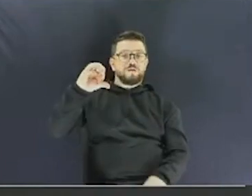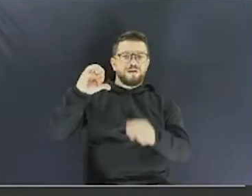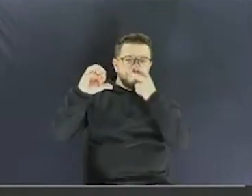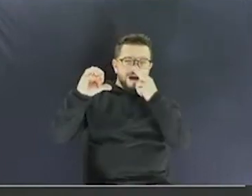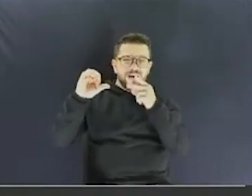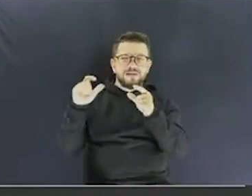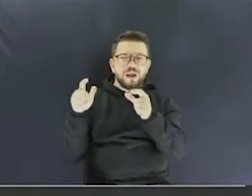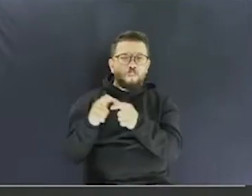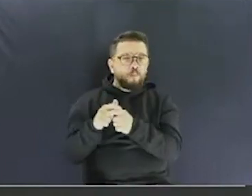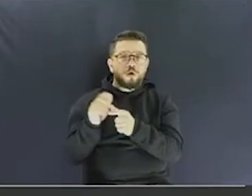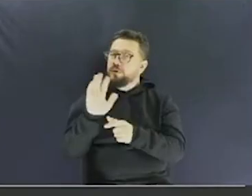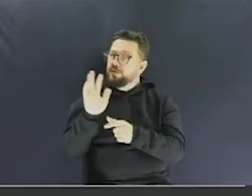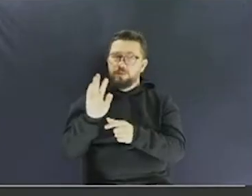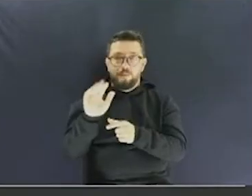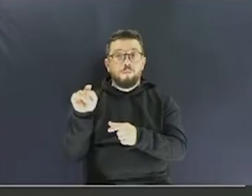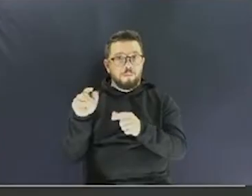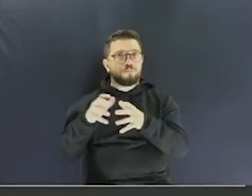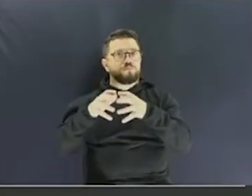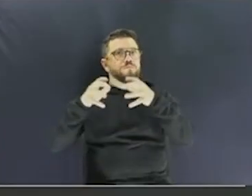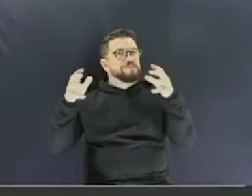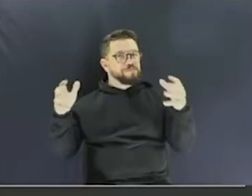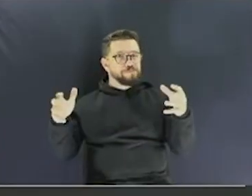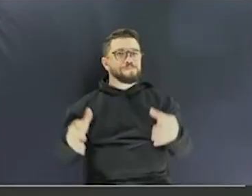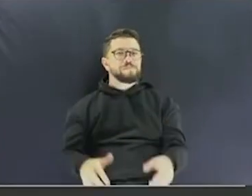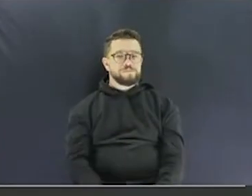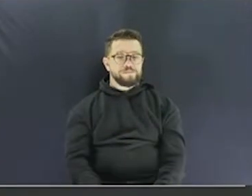da população, é um grande avanço. Podemos ir para frente?